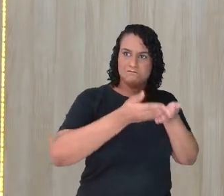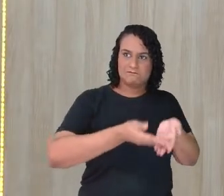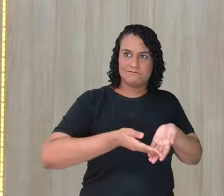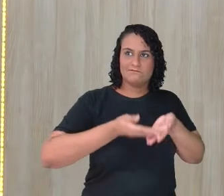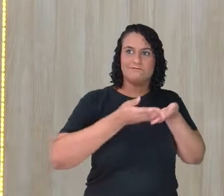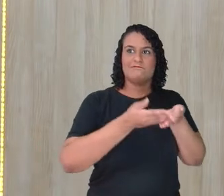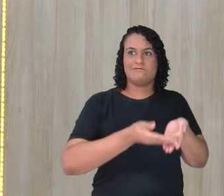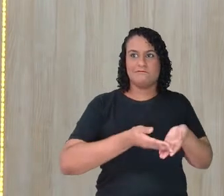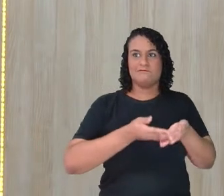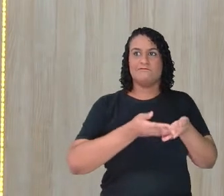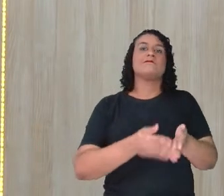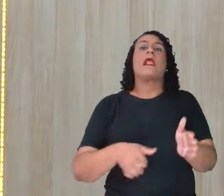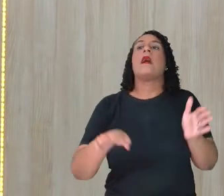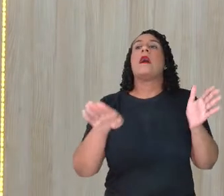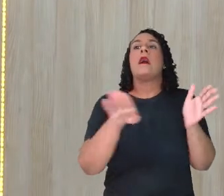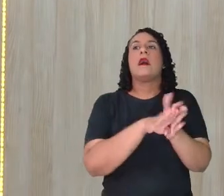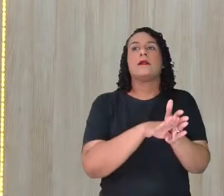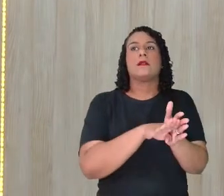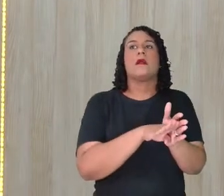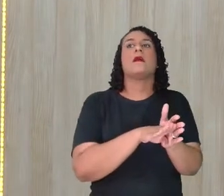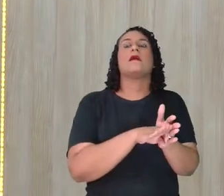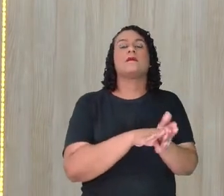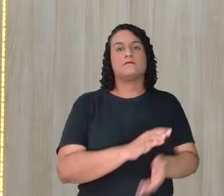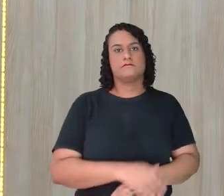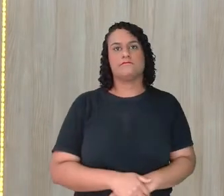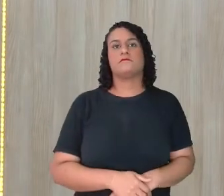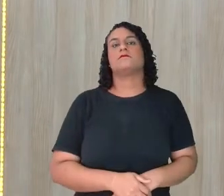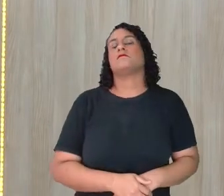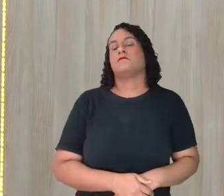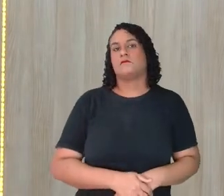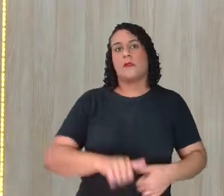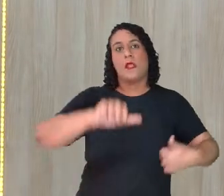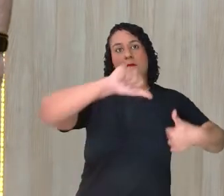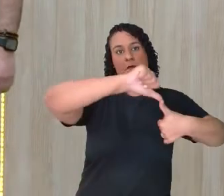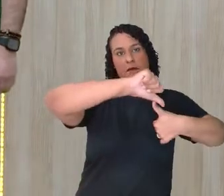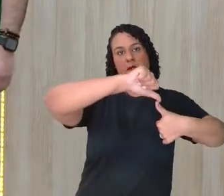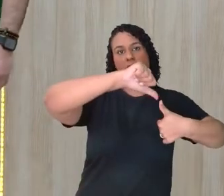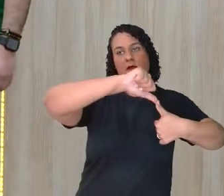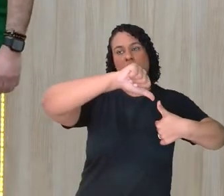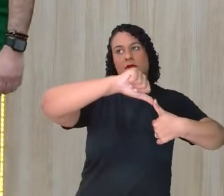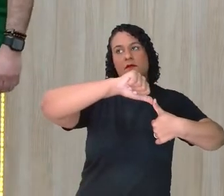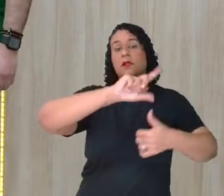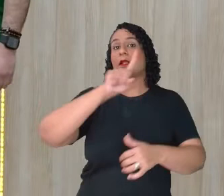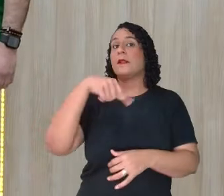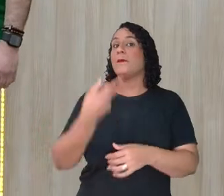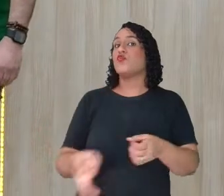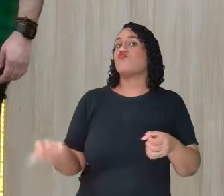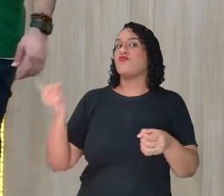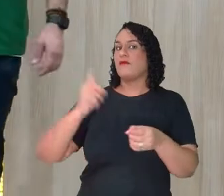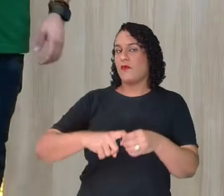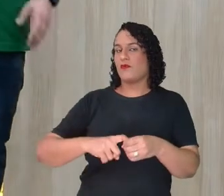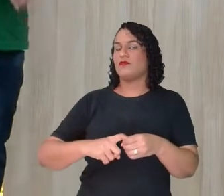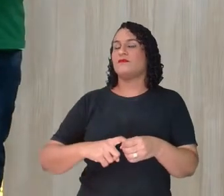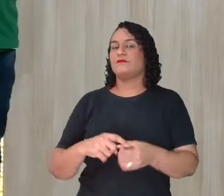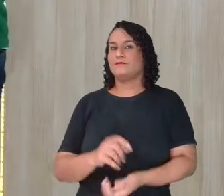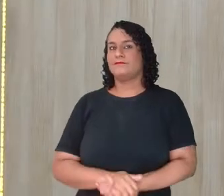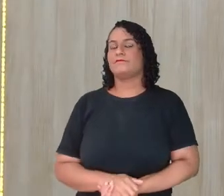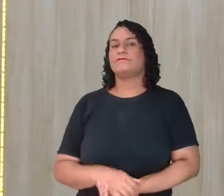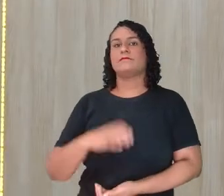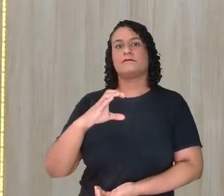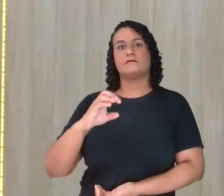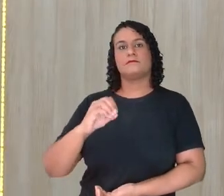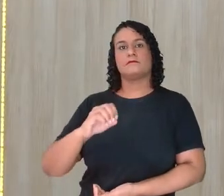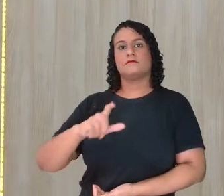segue, chegando aqui, ó, a região da América Central e retornando, né? Então,